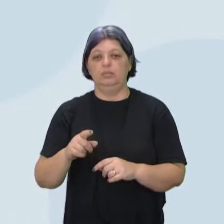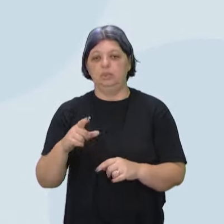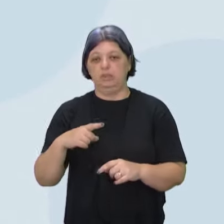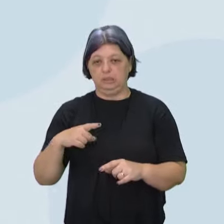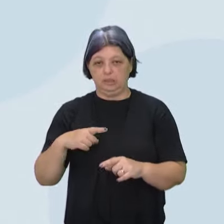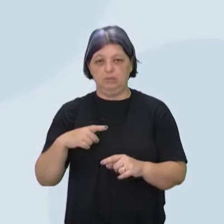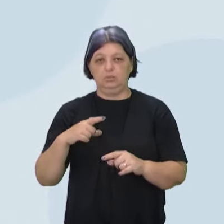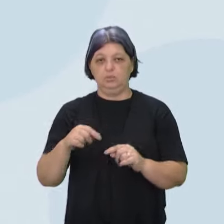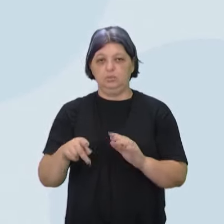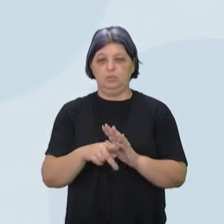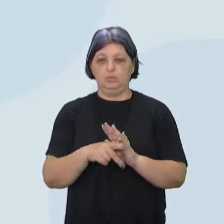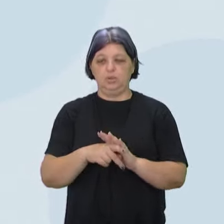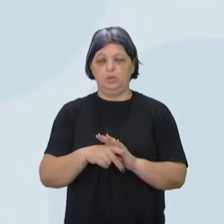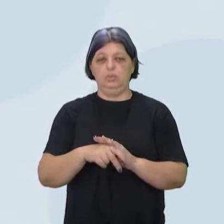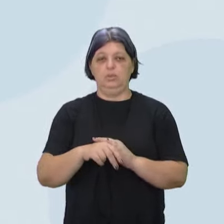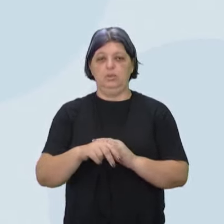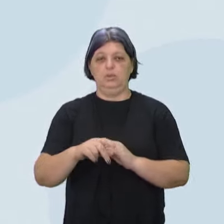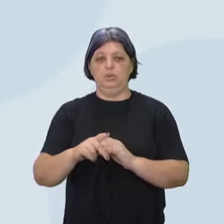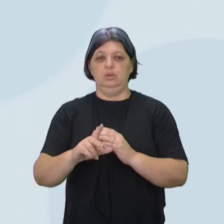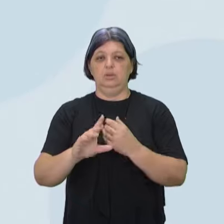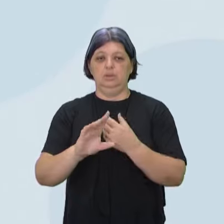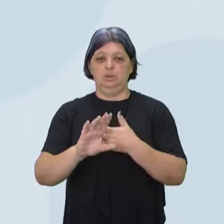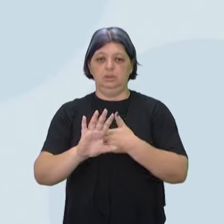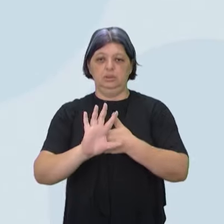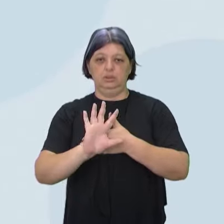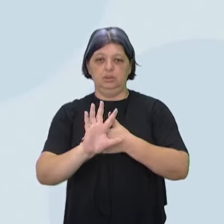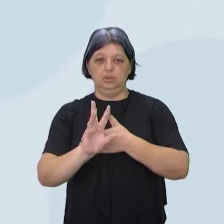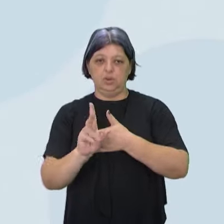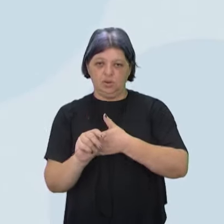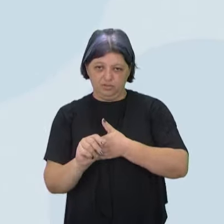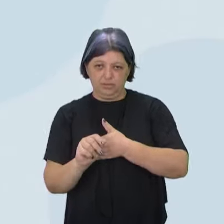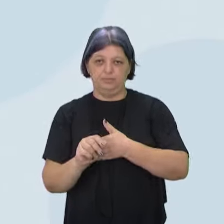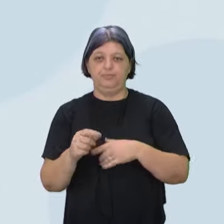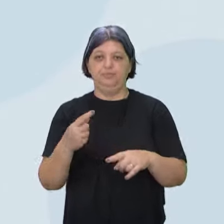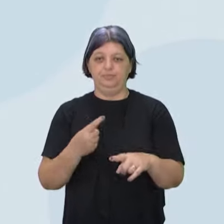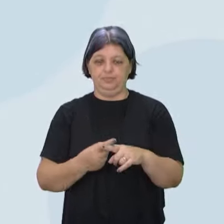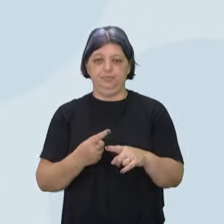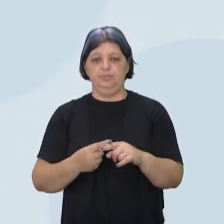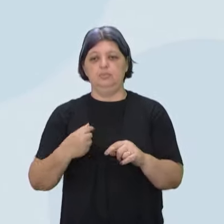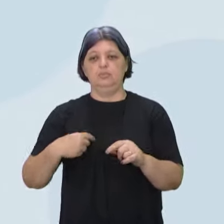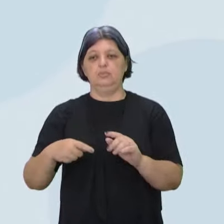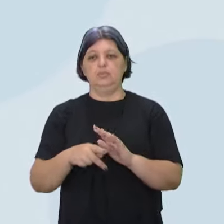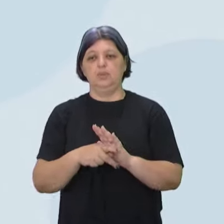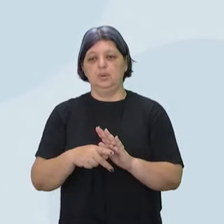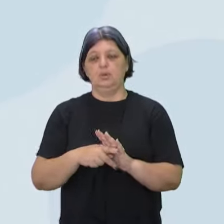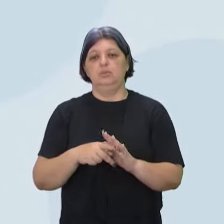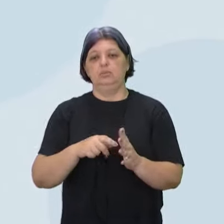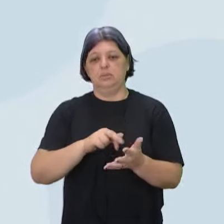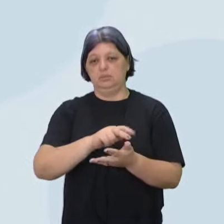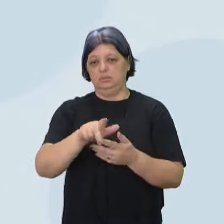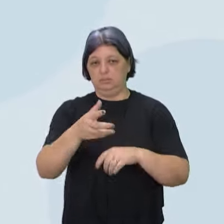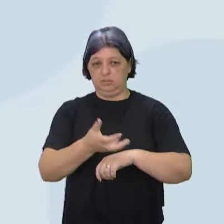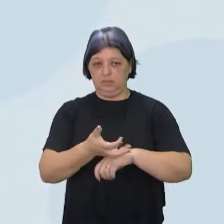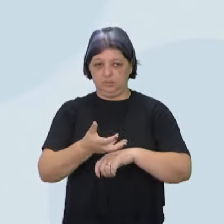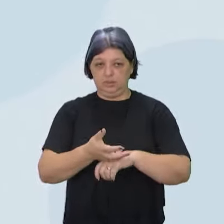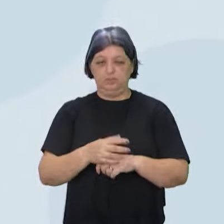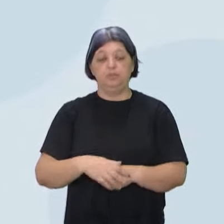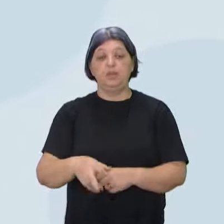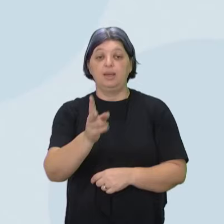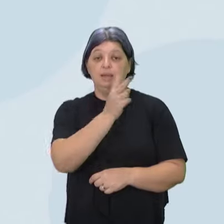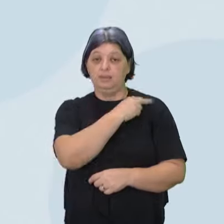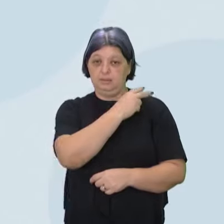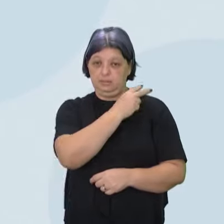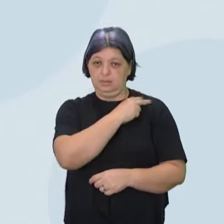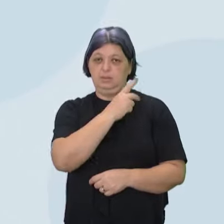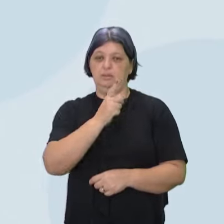caso são os componentes do Inova, eletivas, projetos de vídeo e tecnologia. Na segunda série do ensino médio, a gente